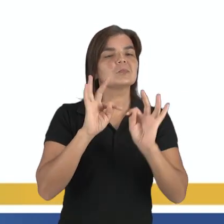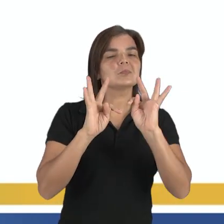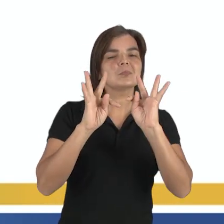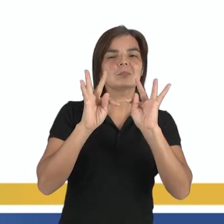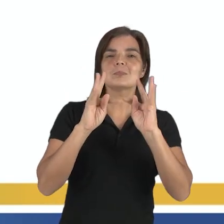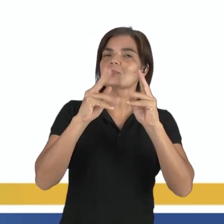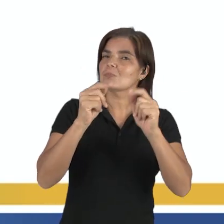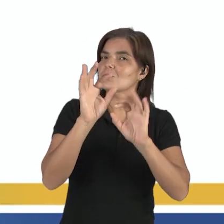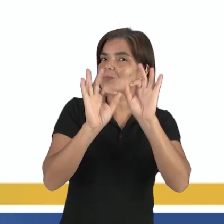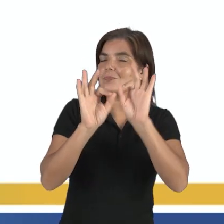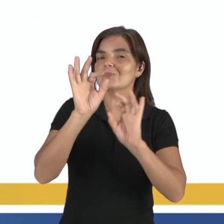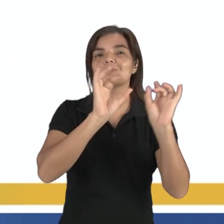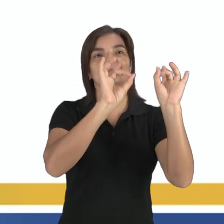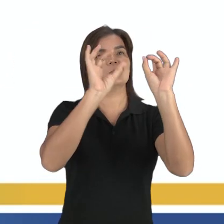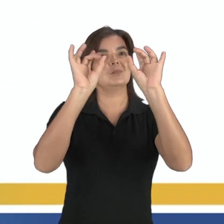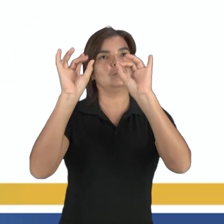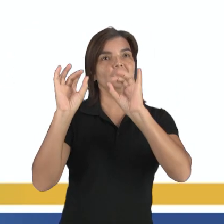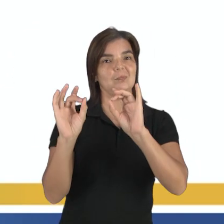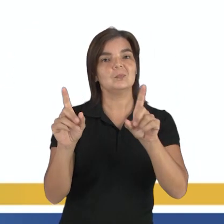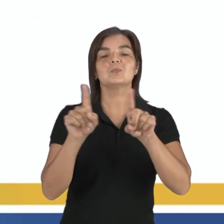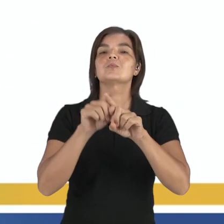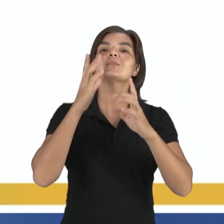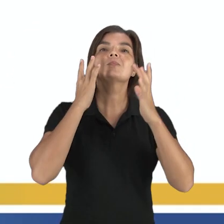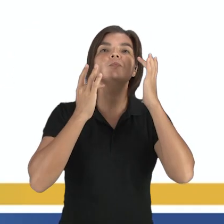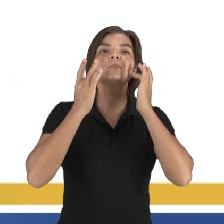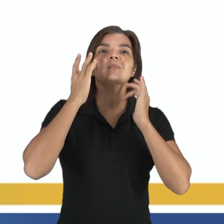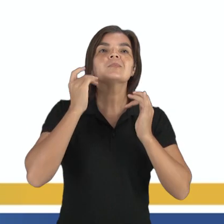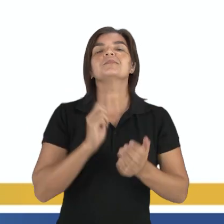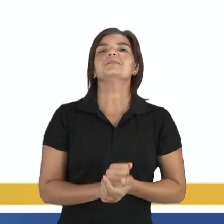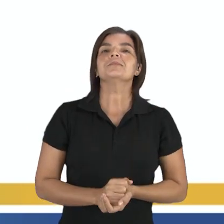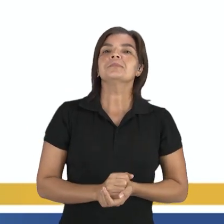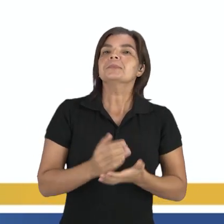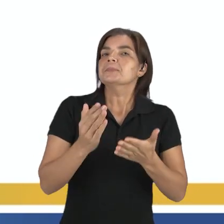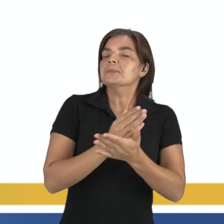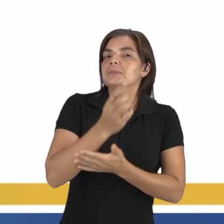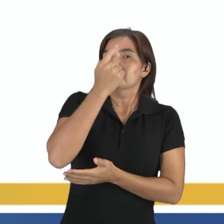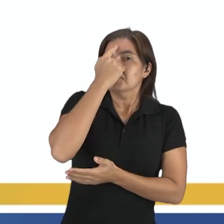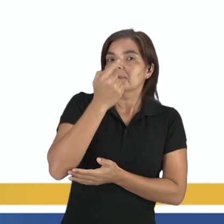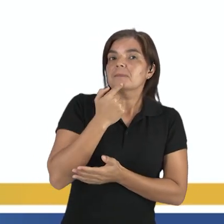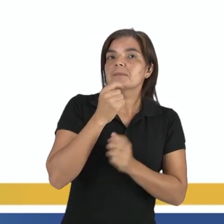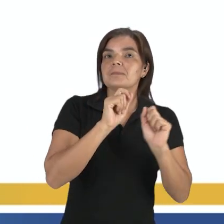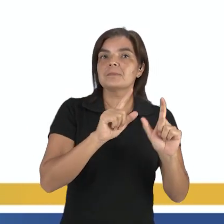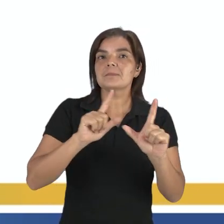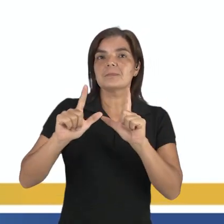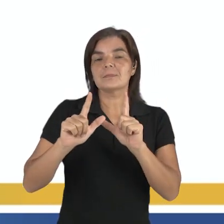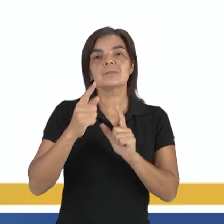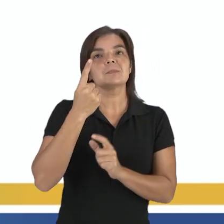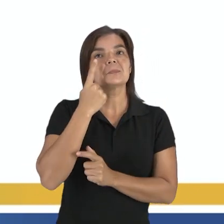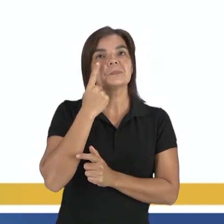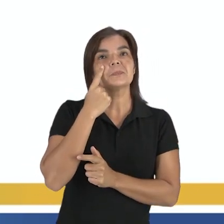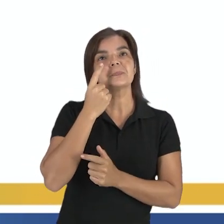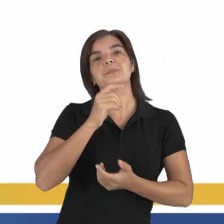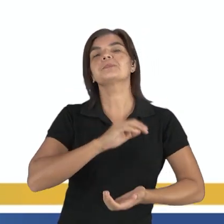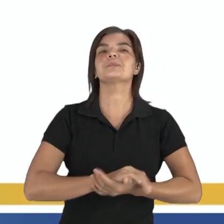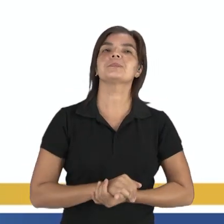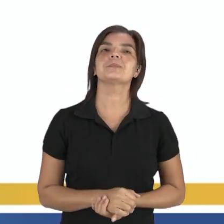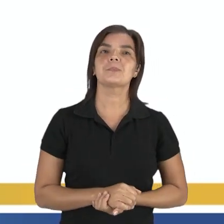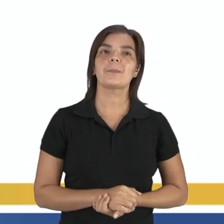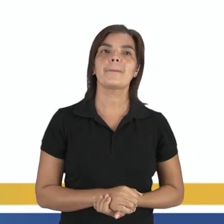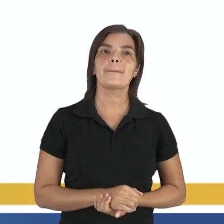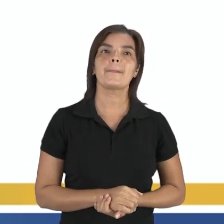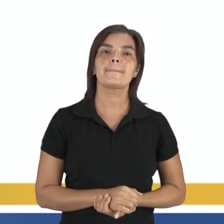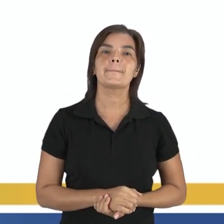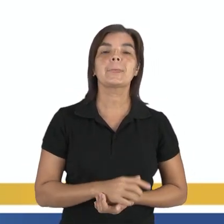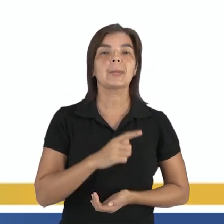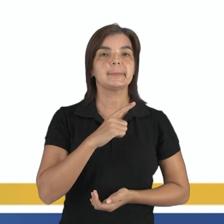todo um cenário especial para esse teatro. Eu trouxe algumas imagens para você ver. Acompanhe comigo aqui nesse